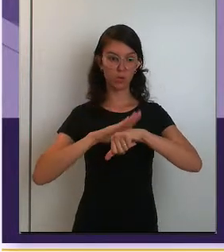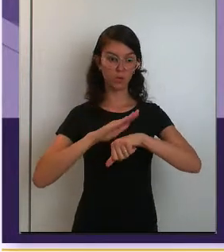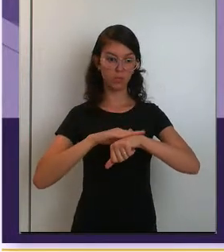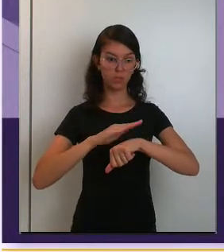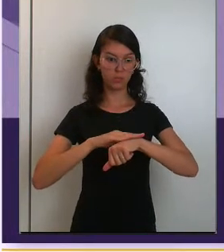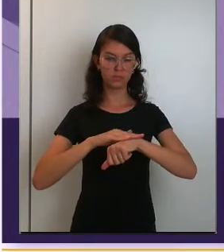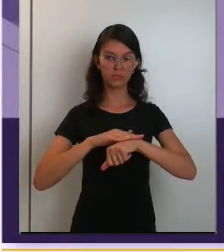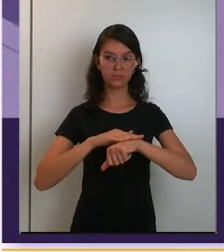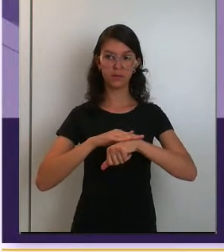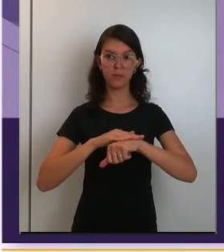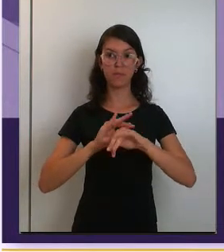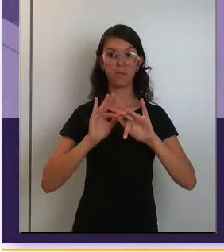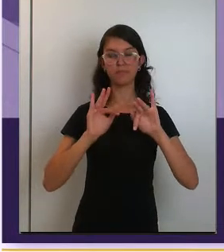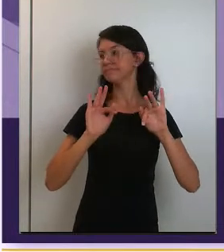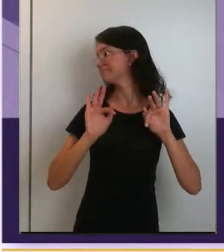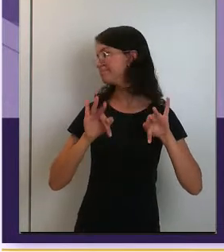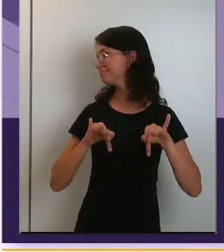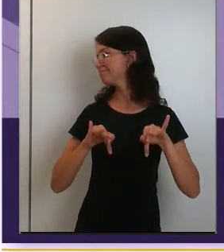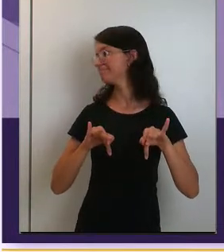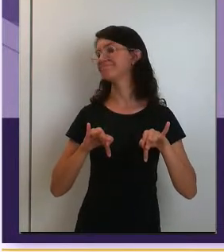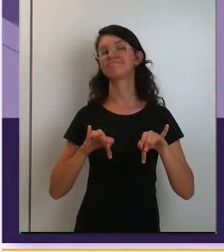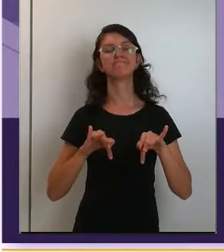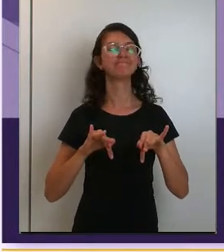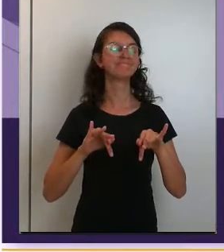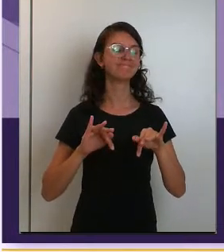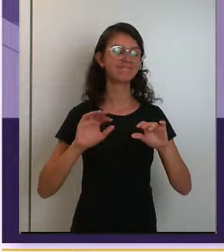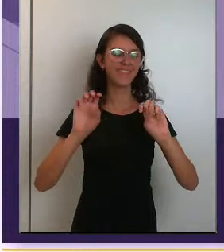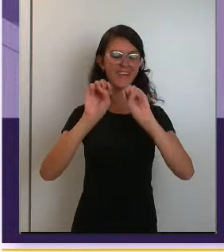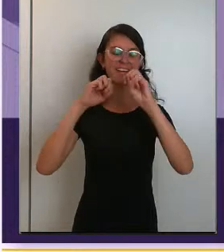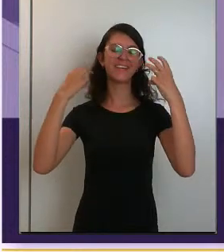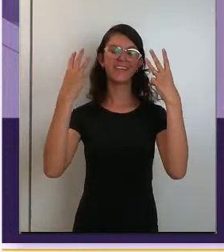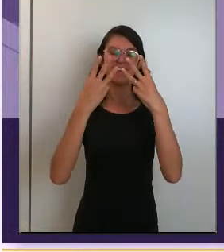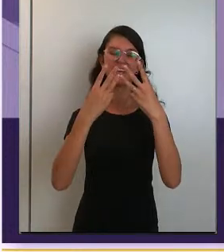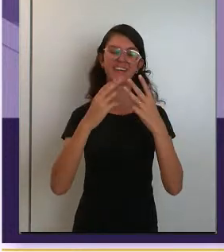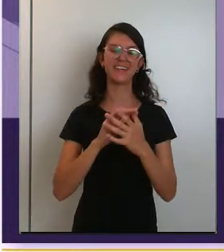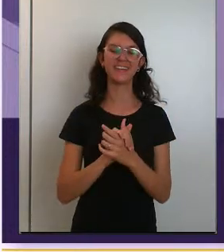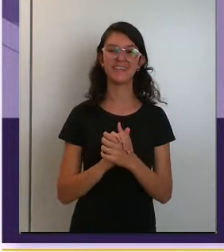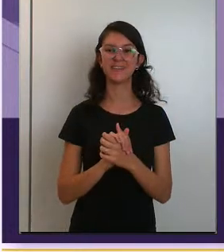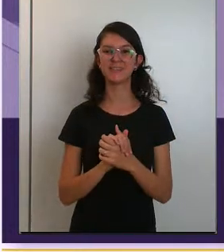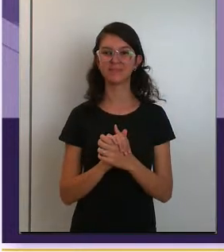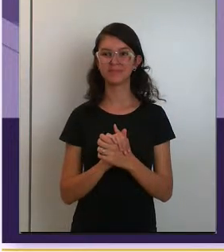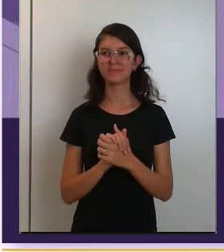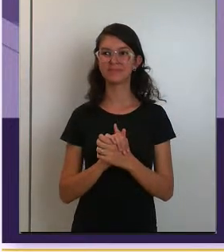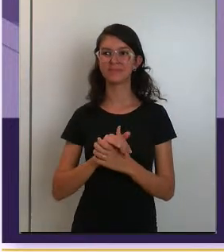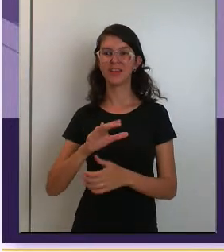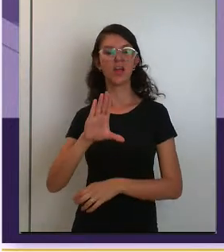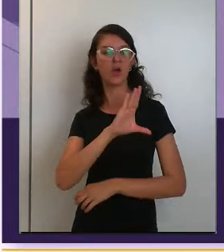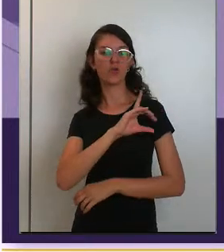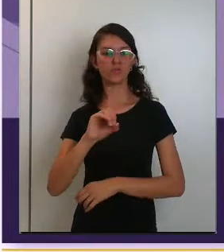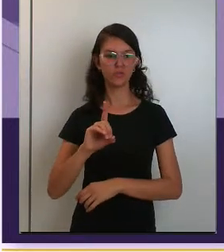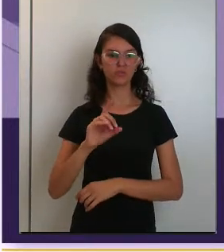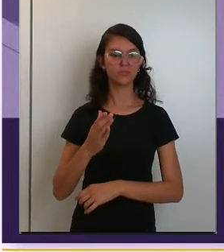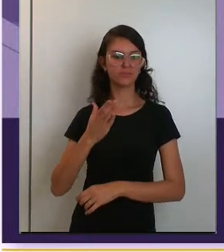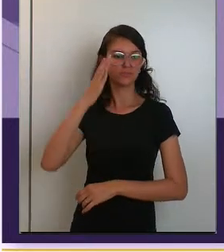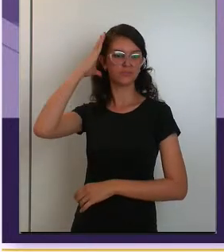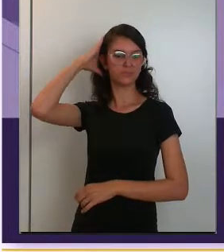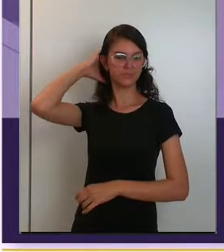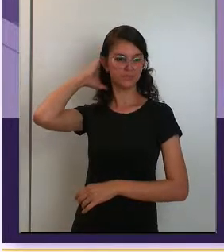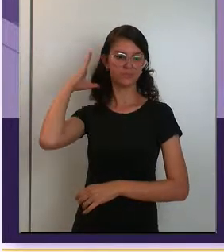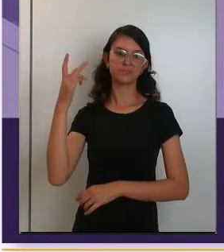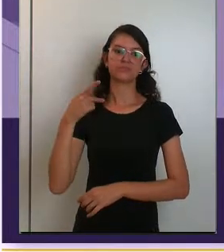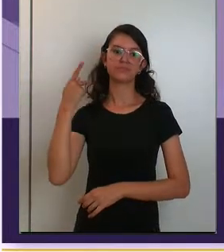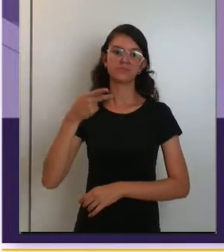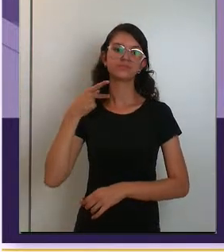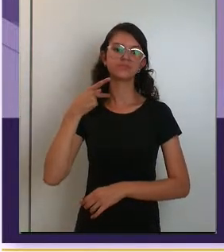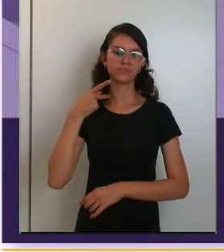para as considerações finais deste nosso webinar, passamos a palavra à Coordenadora Nacional da Cor de Igualdade, a Procuradora Regional